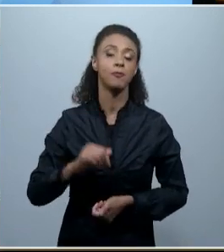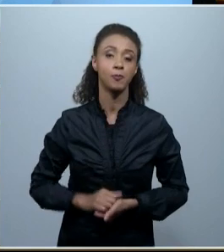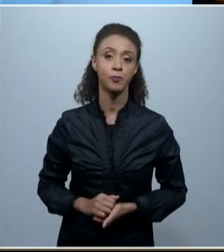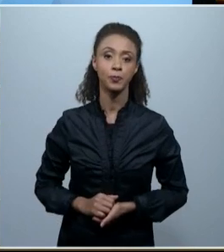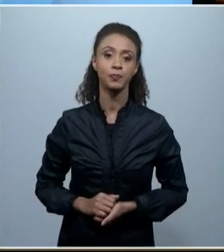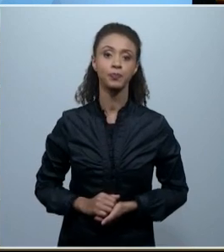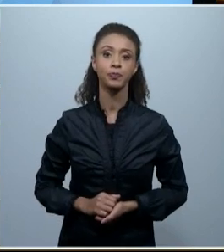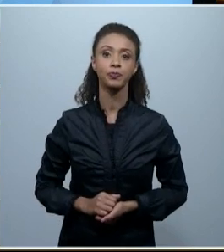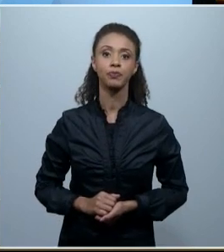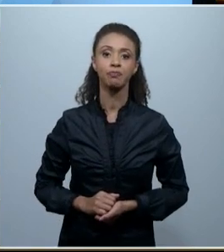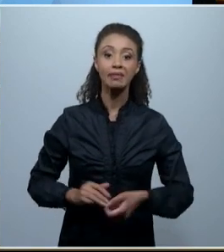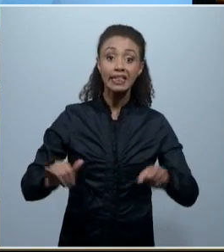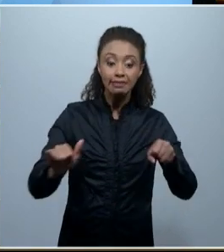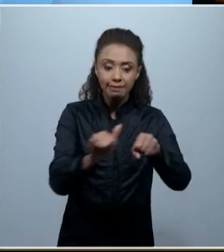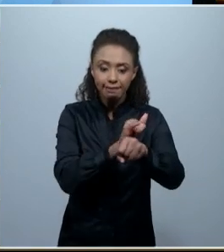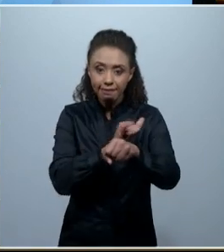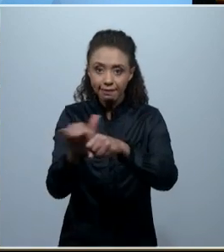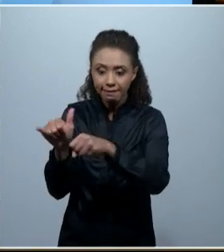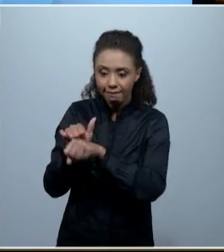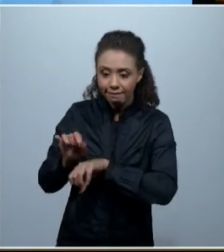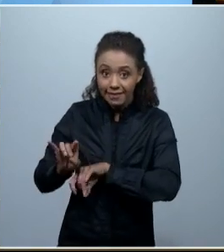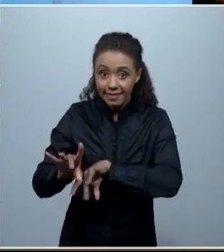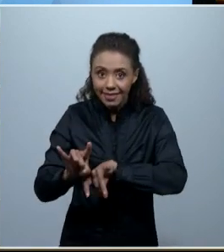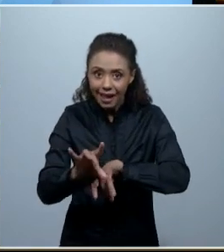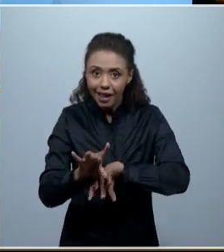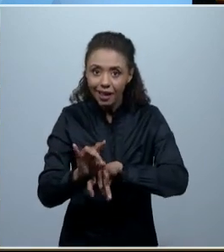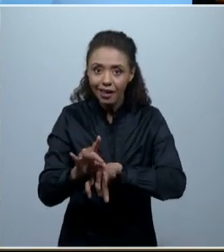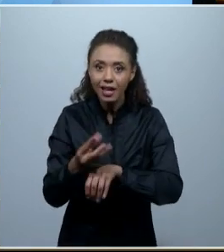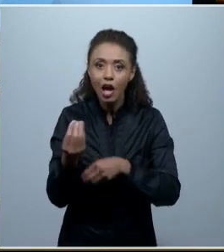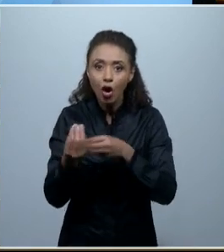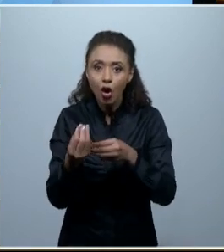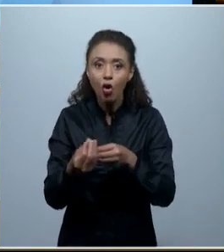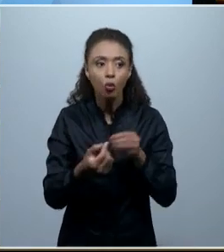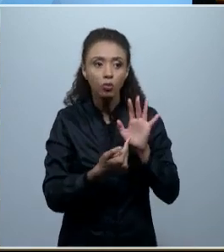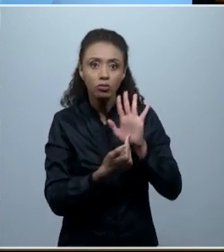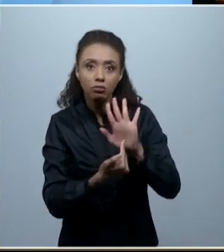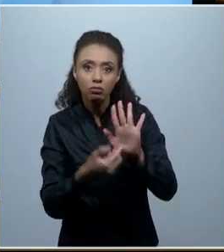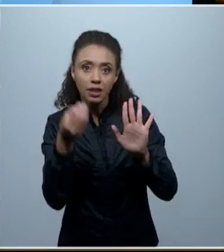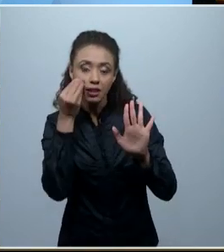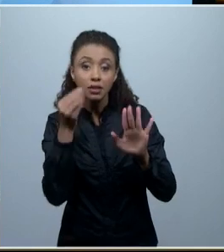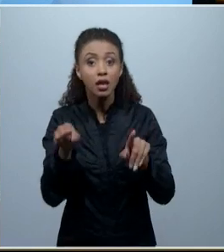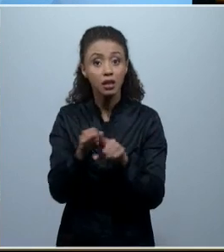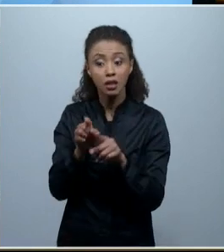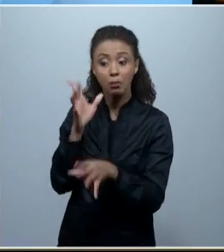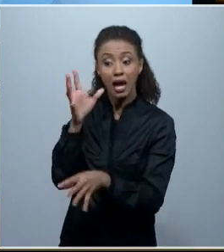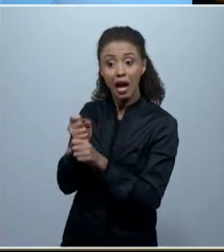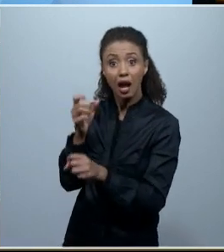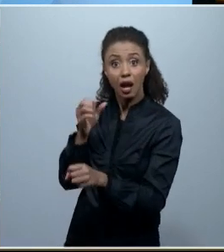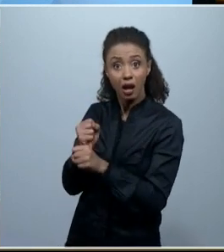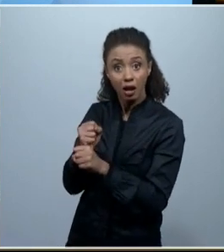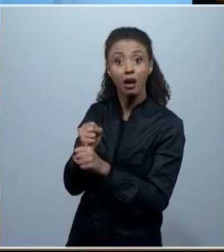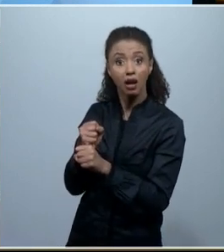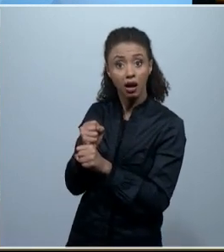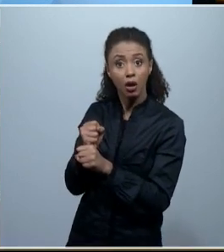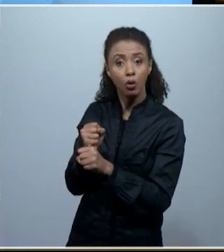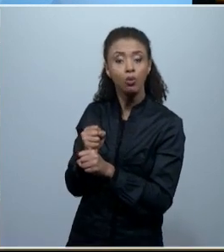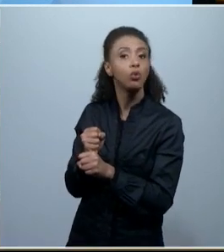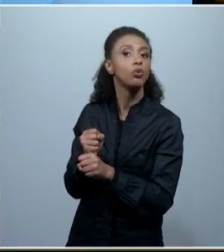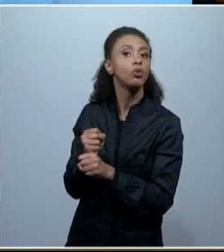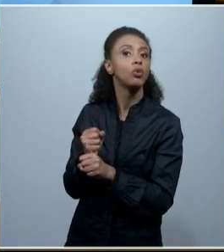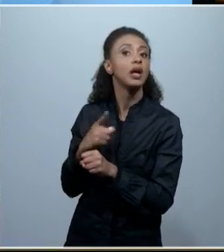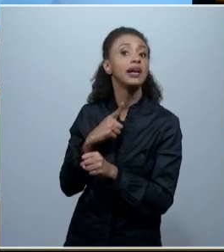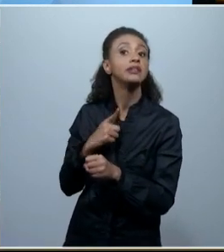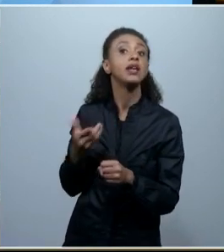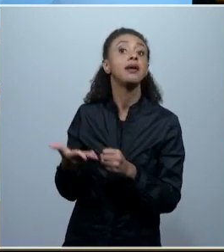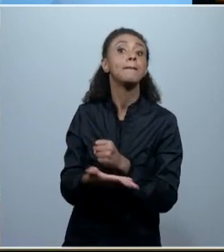uso de técnicas tanto de técnicas de demonstração quanto técnicas de cálculo que envolvam os elementos básicos da